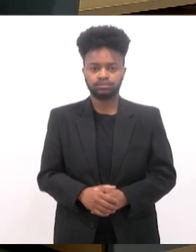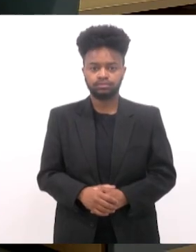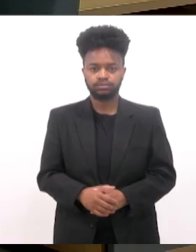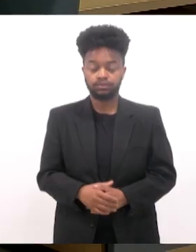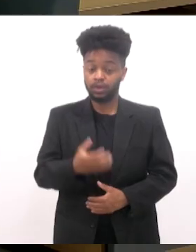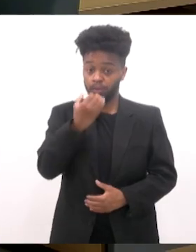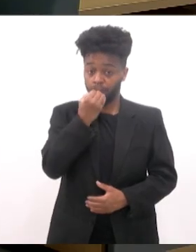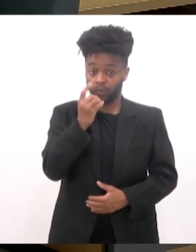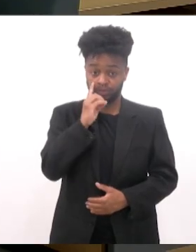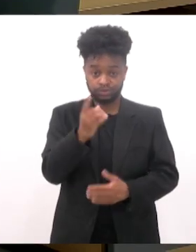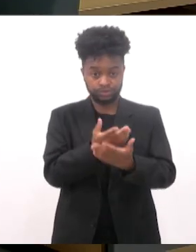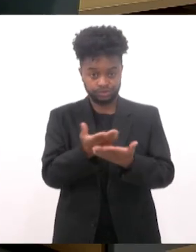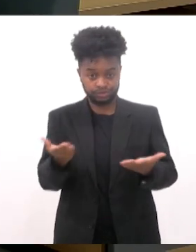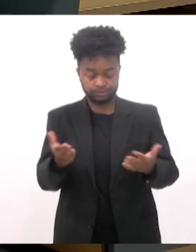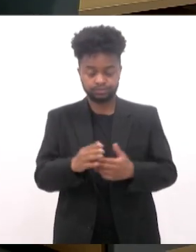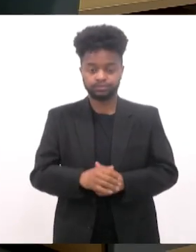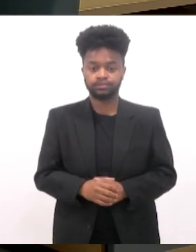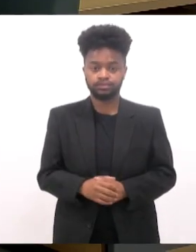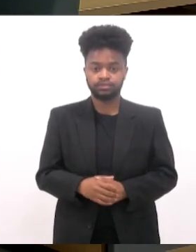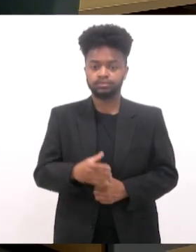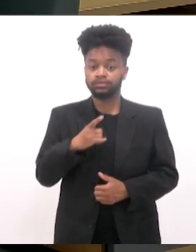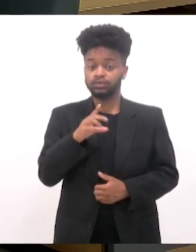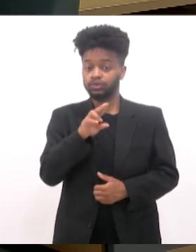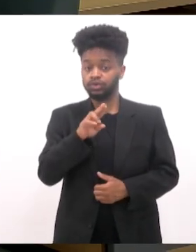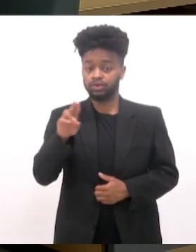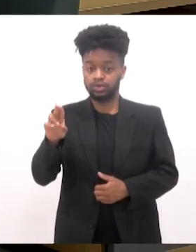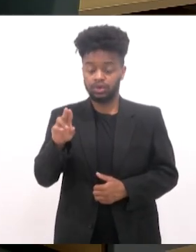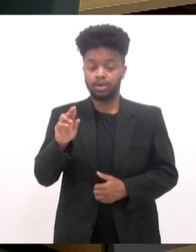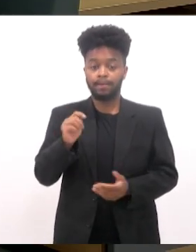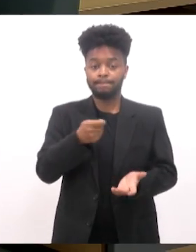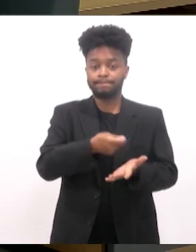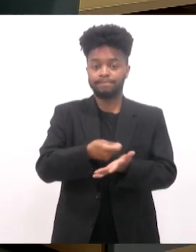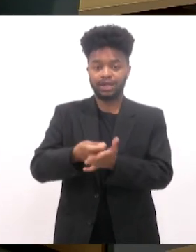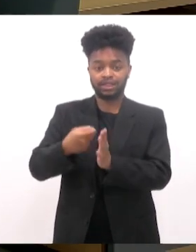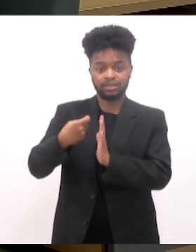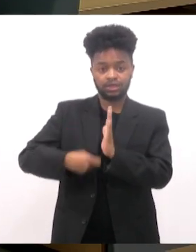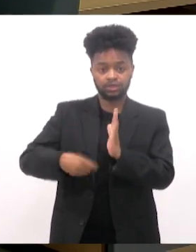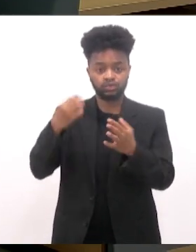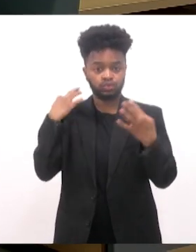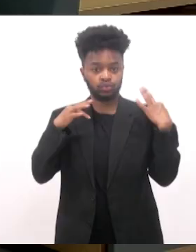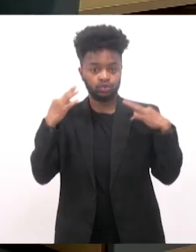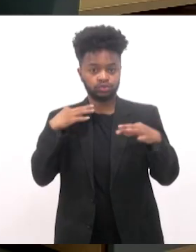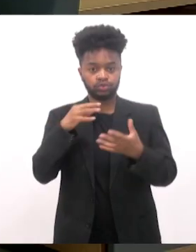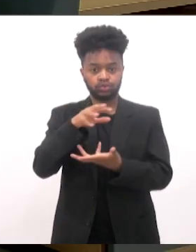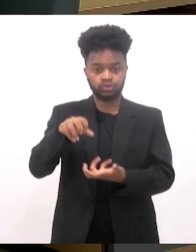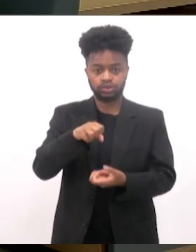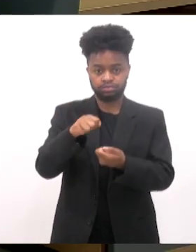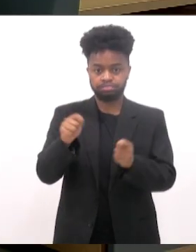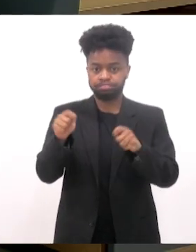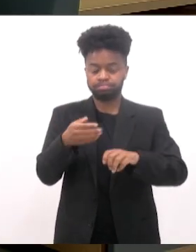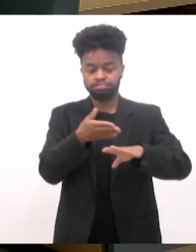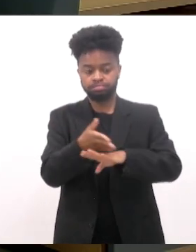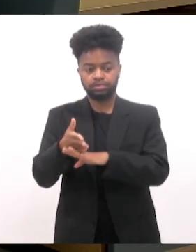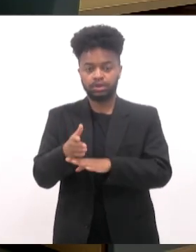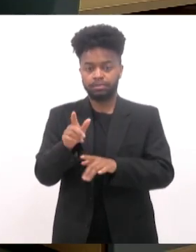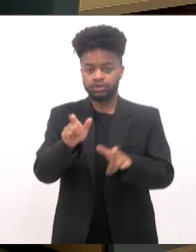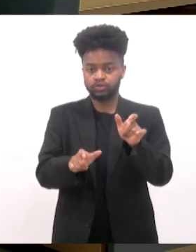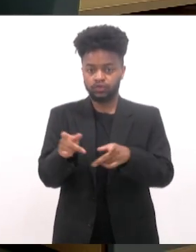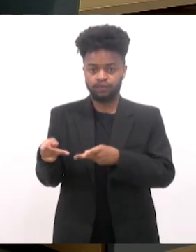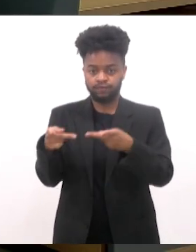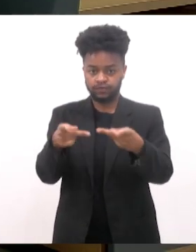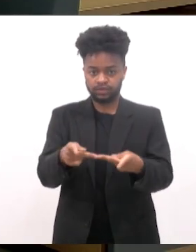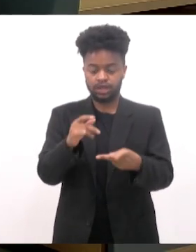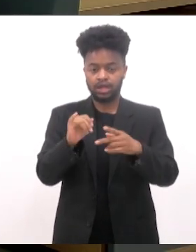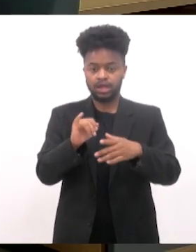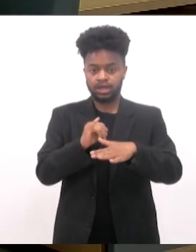Bom dia! A cobrança da chamada taxa de turismo sustentável para a entrada de visitantes na Ilha Grande, em Angra dos Reis,